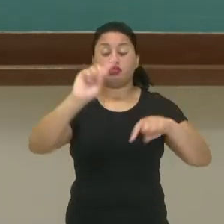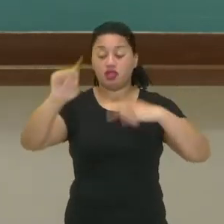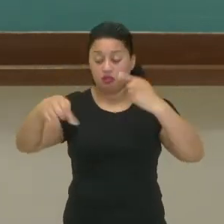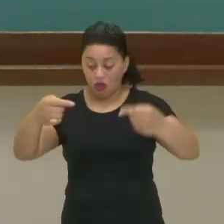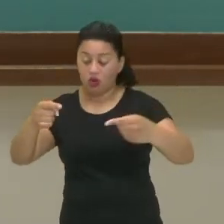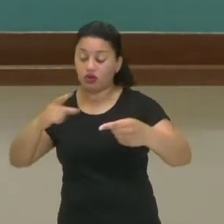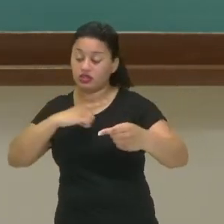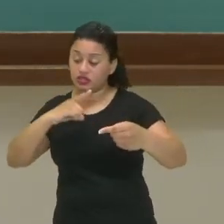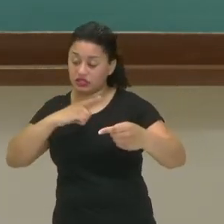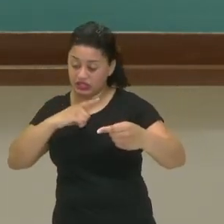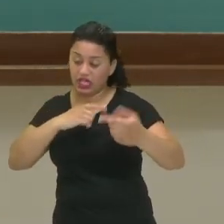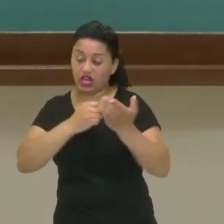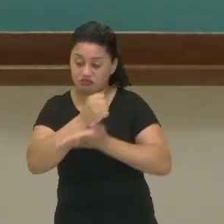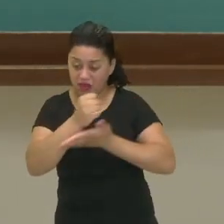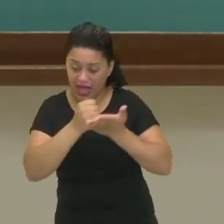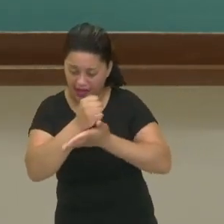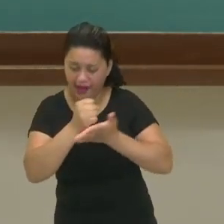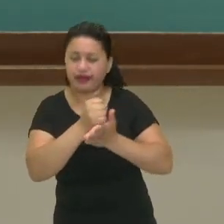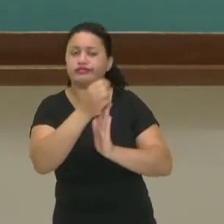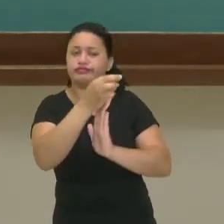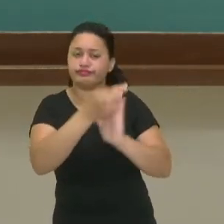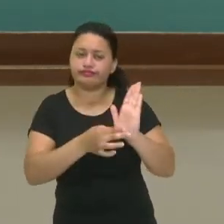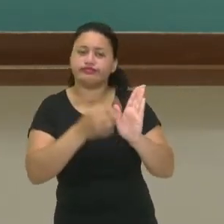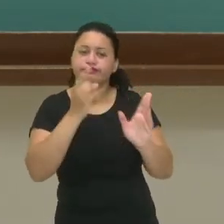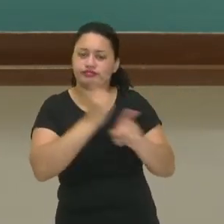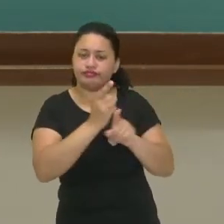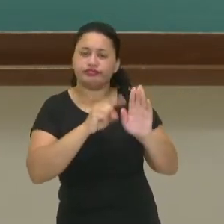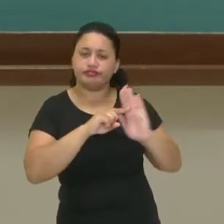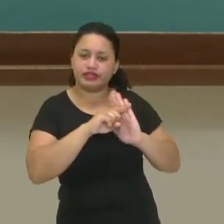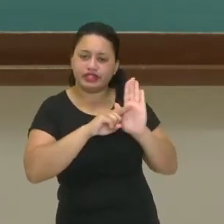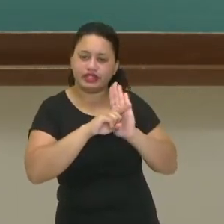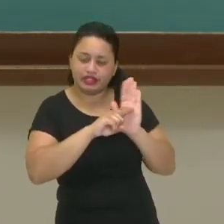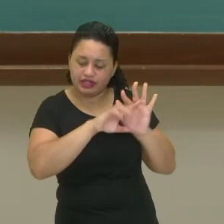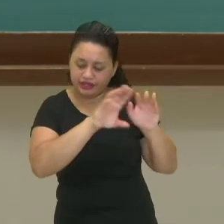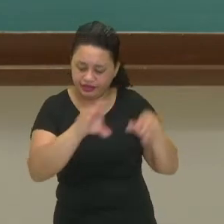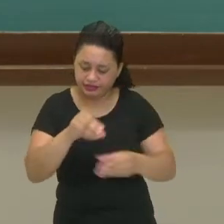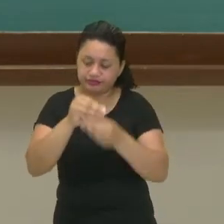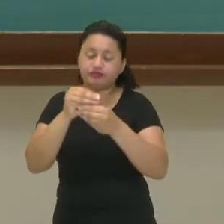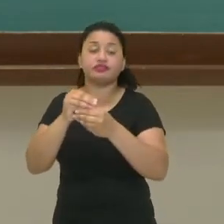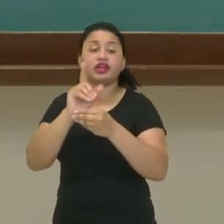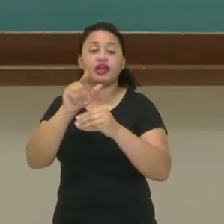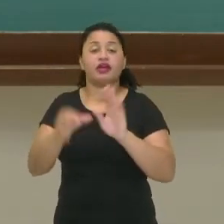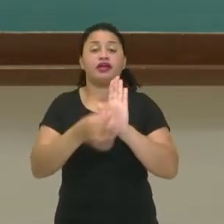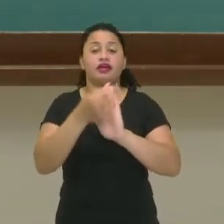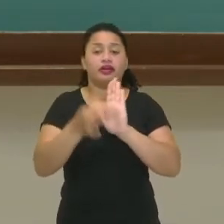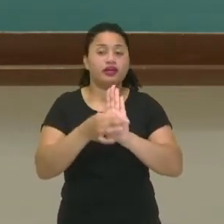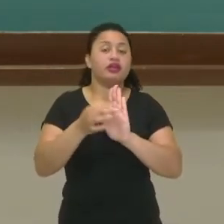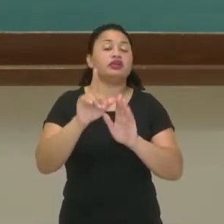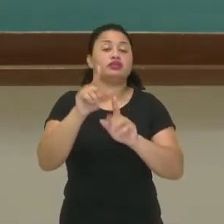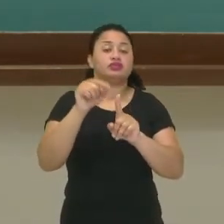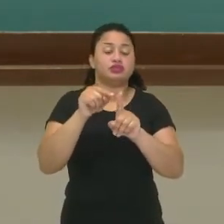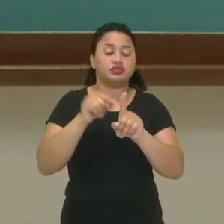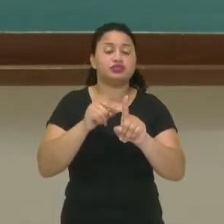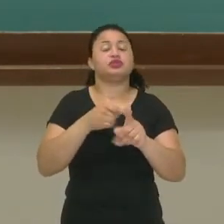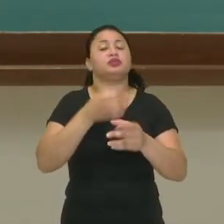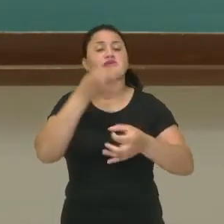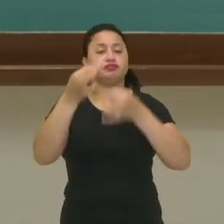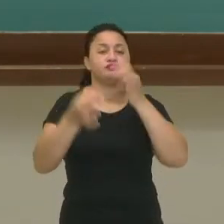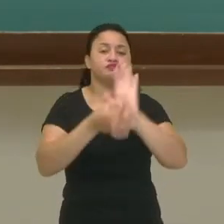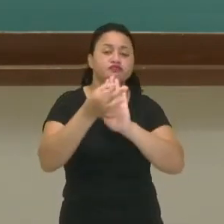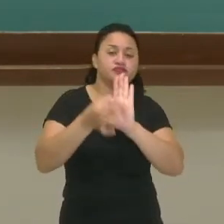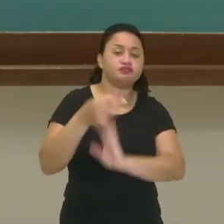uma sustentação para ele, como nós acabamos de conversar. A argumentação, os tipos de argumentos que eu